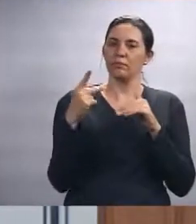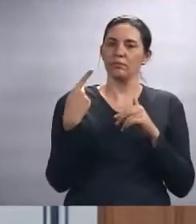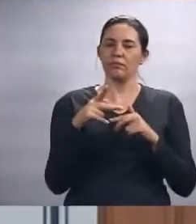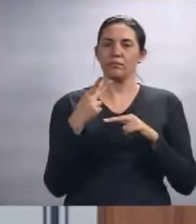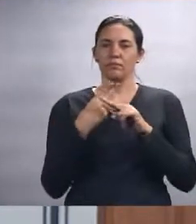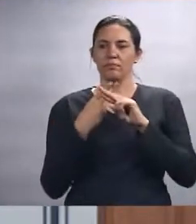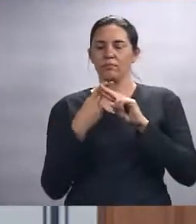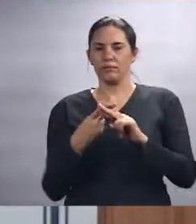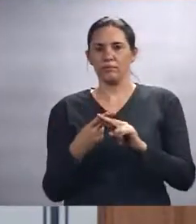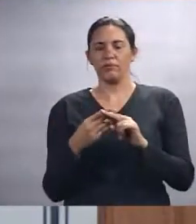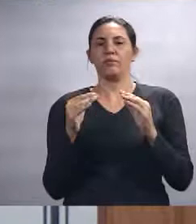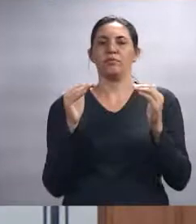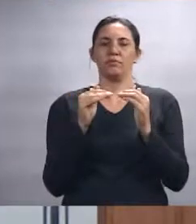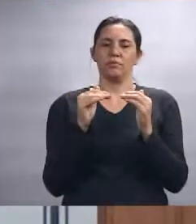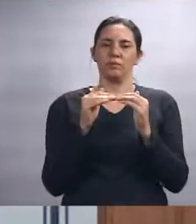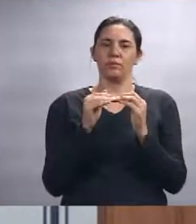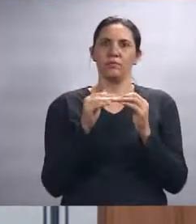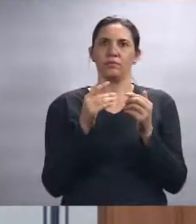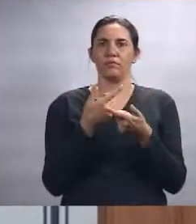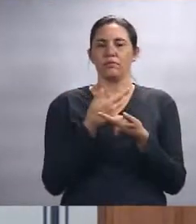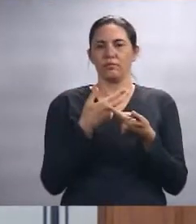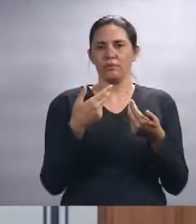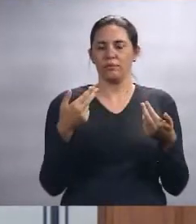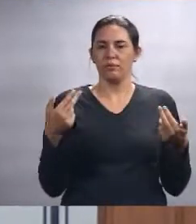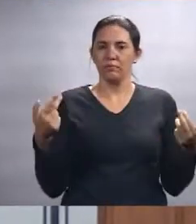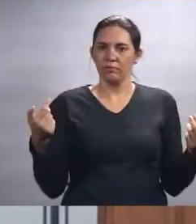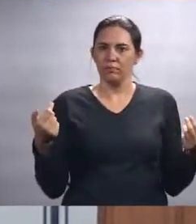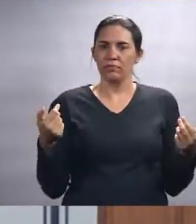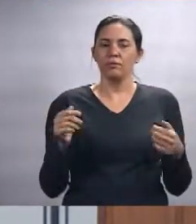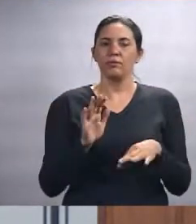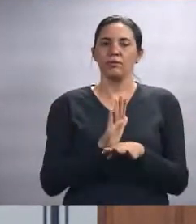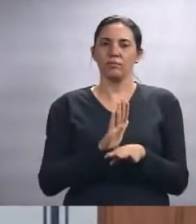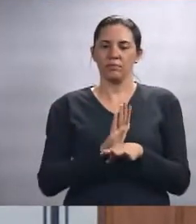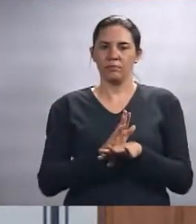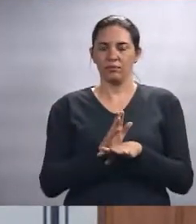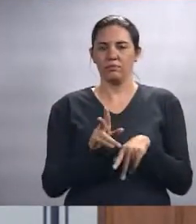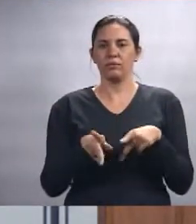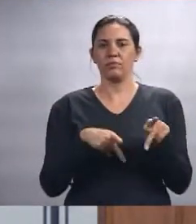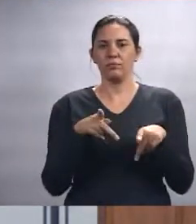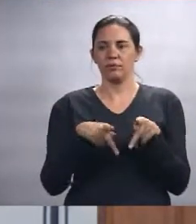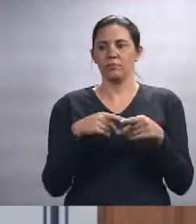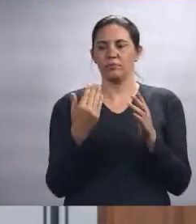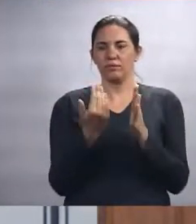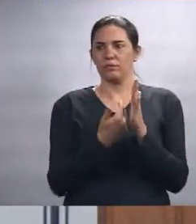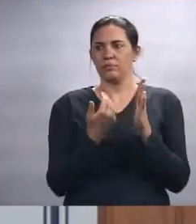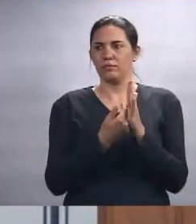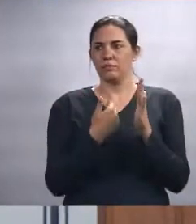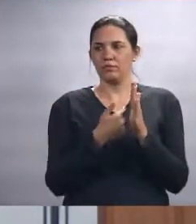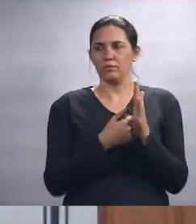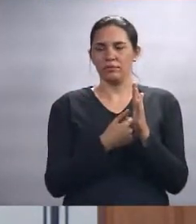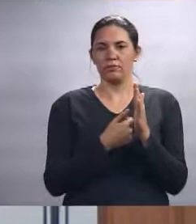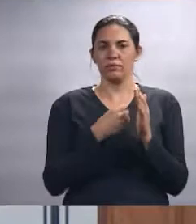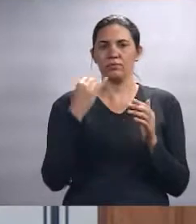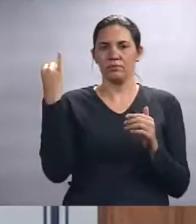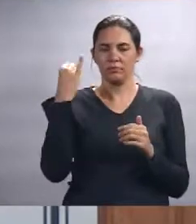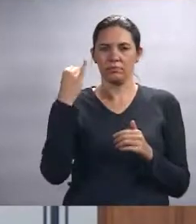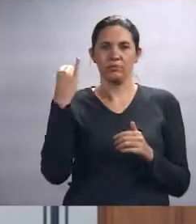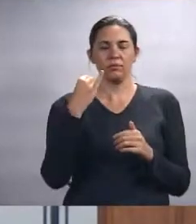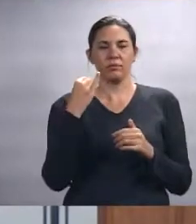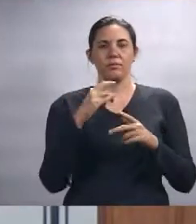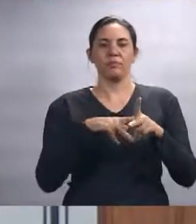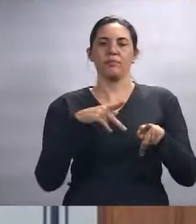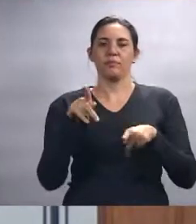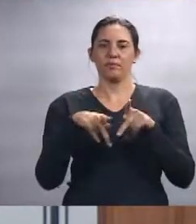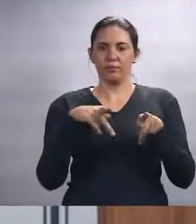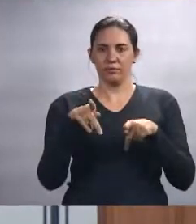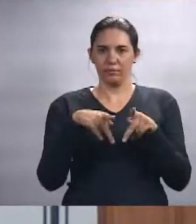de acordo com o benefício que ele traz para a população. Então, o desconto que é previsto no IPTU para aquelas pessoas